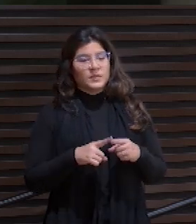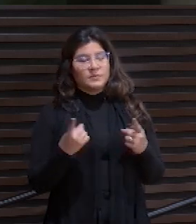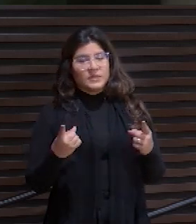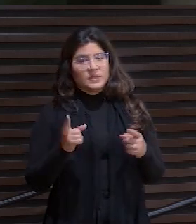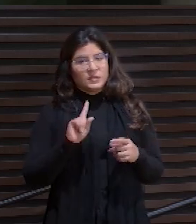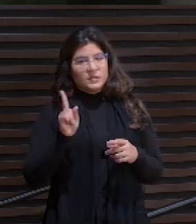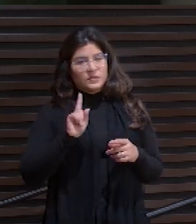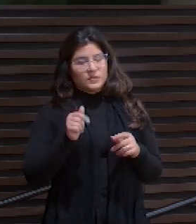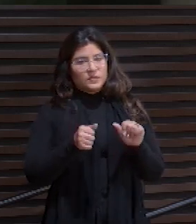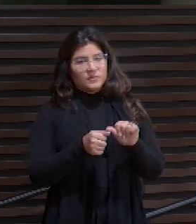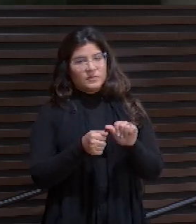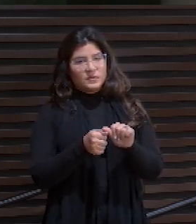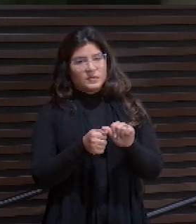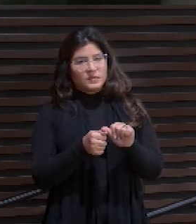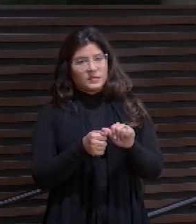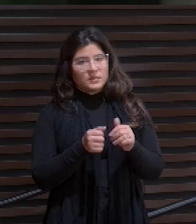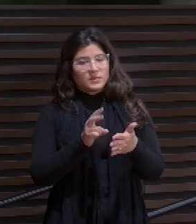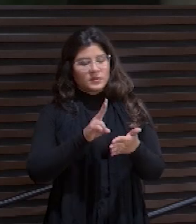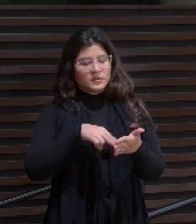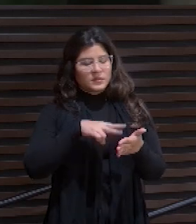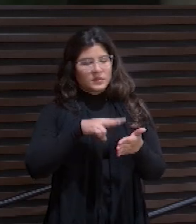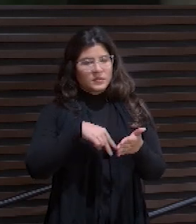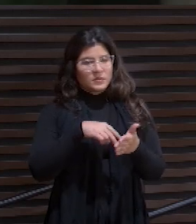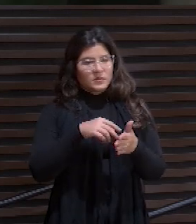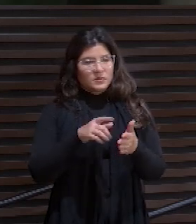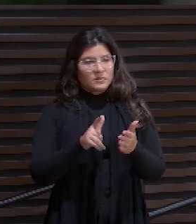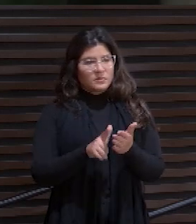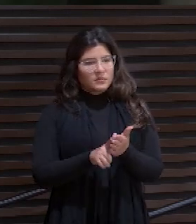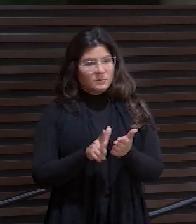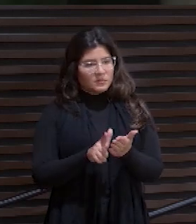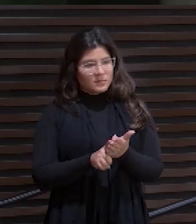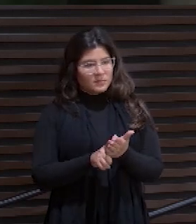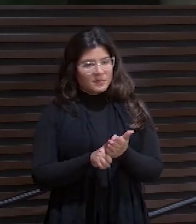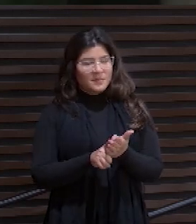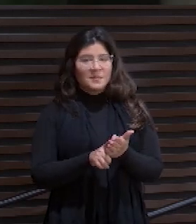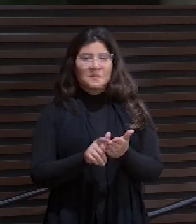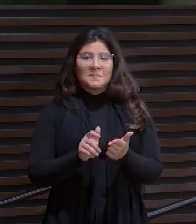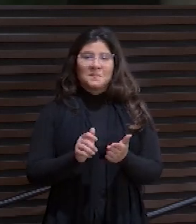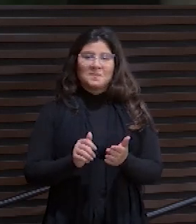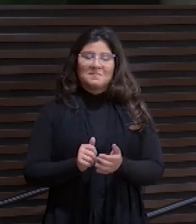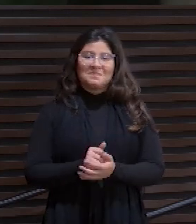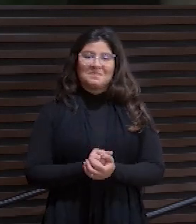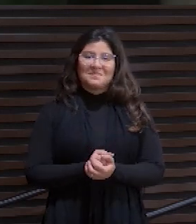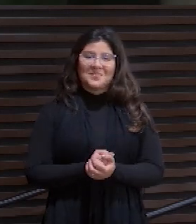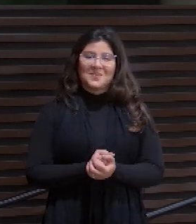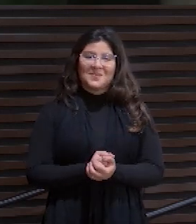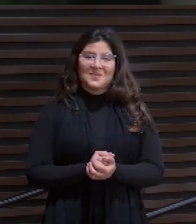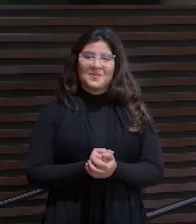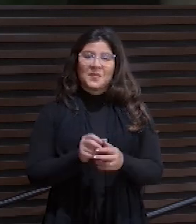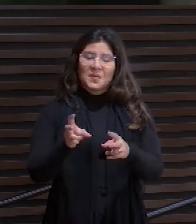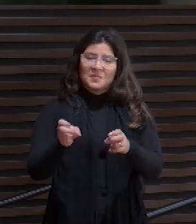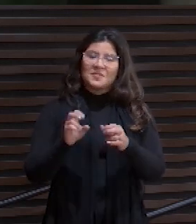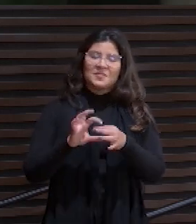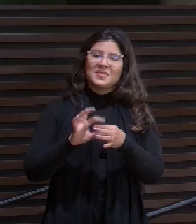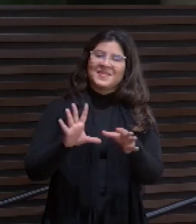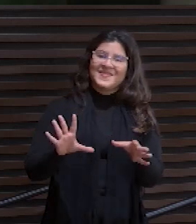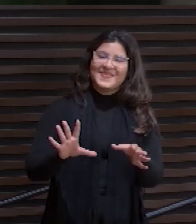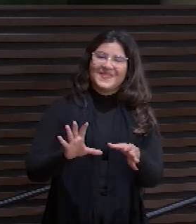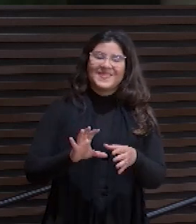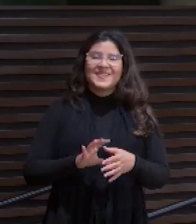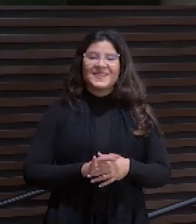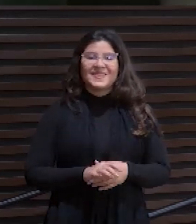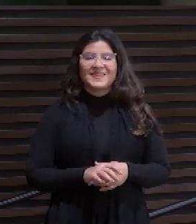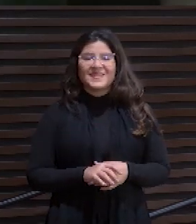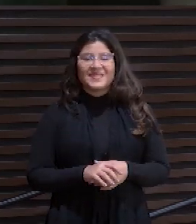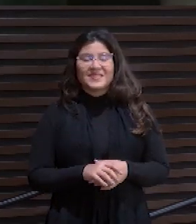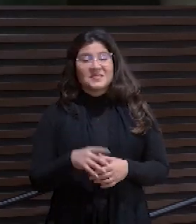farei necessariamente a leitura inteira do boletim, a leitura corrida do boletim. Porque eu prefiro ter um pouco mais de liberdade aqui, mas dá para acompanhar